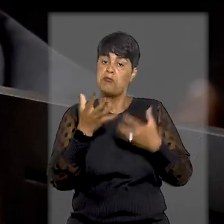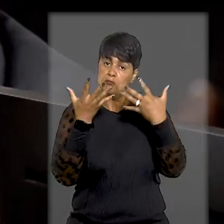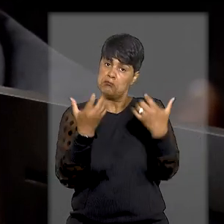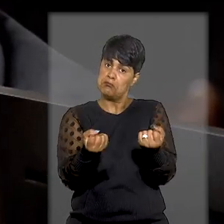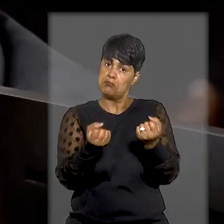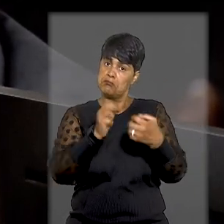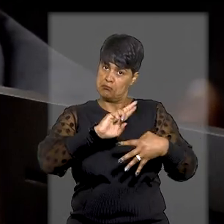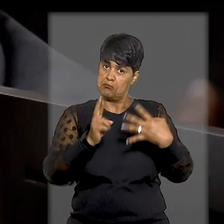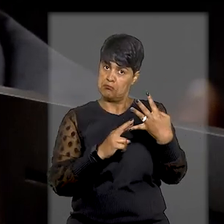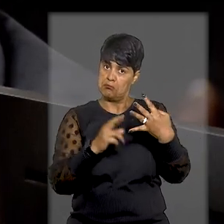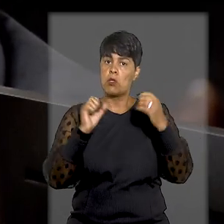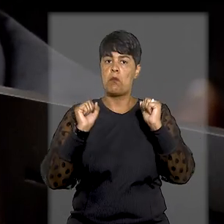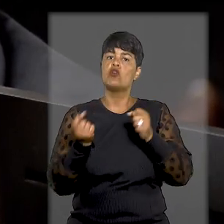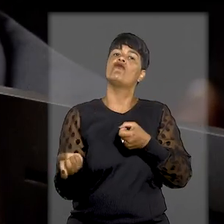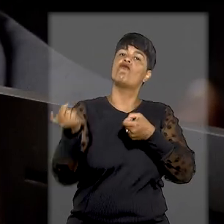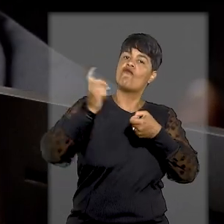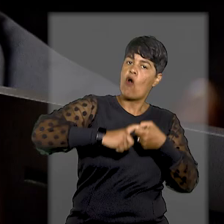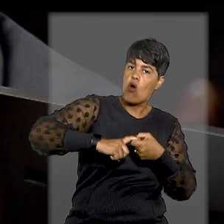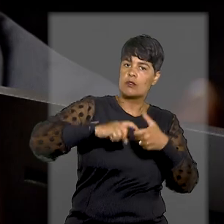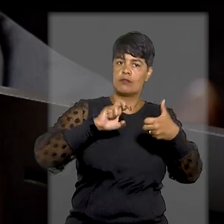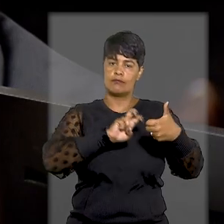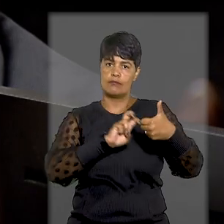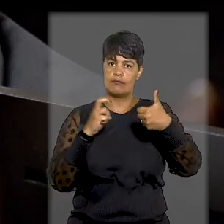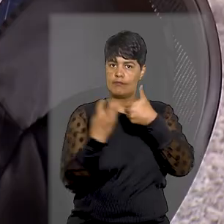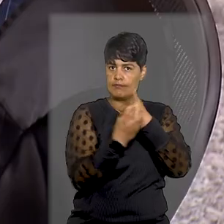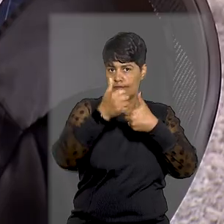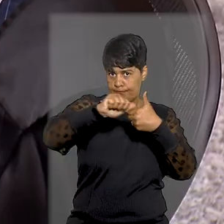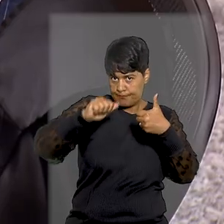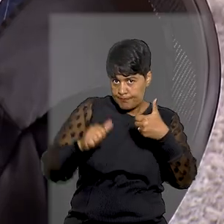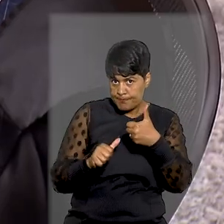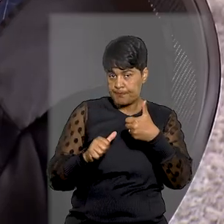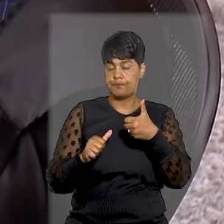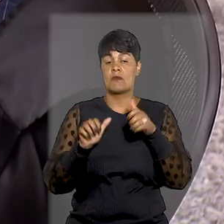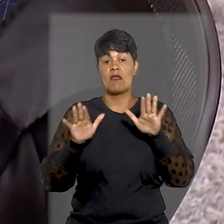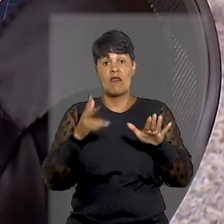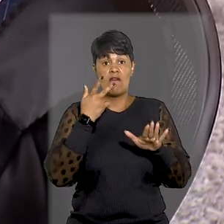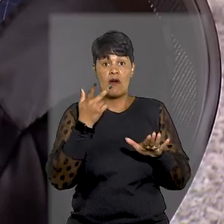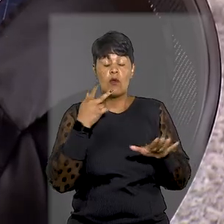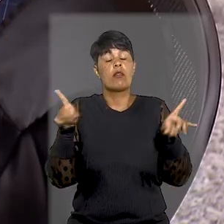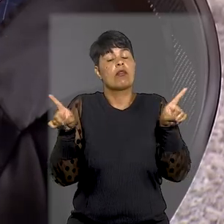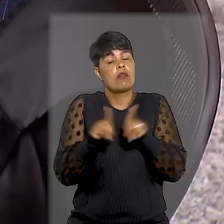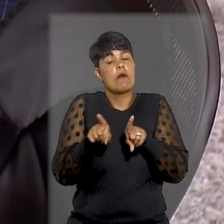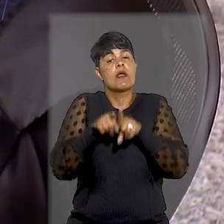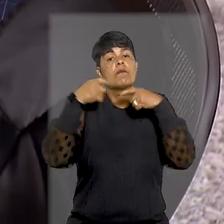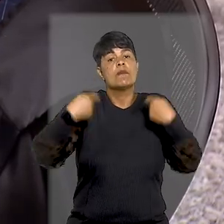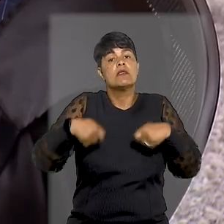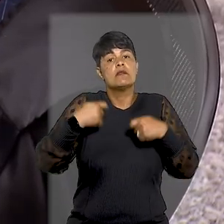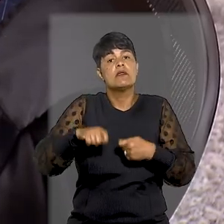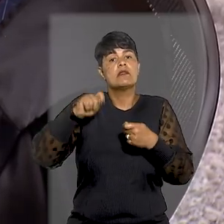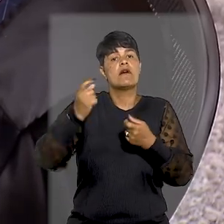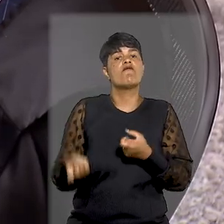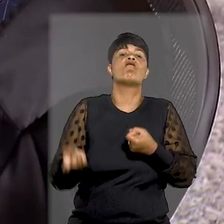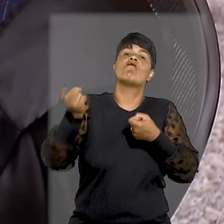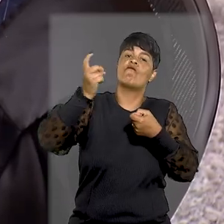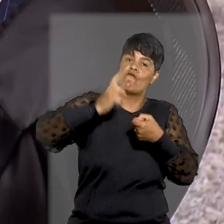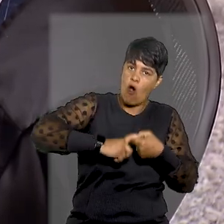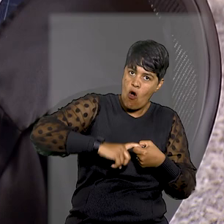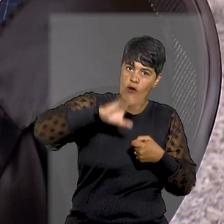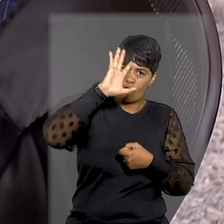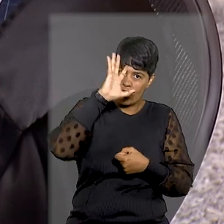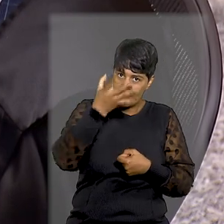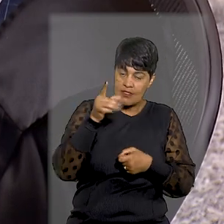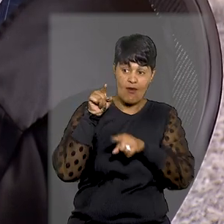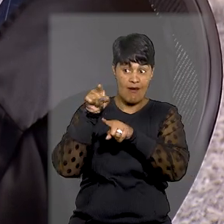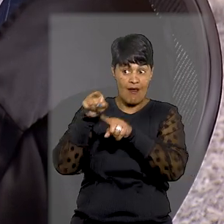acolhimento do recurso para restabelecer o júri popular o ministro entendeu que também deveria ser restabelecida a decisão na parte